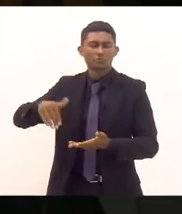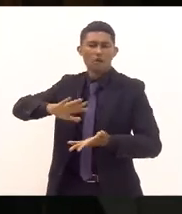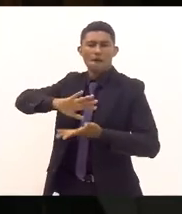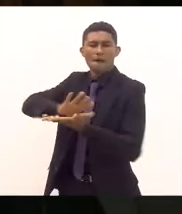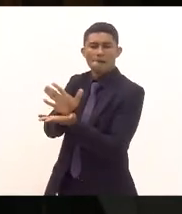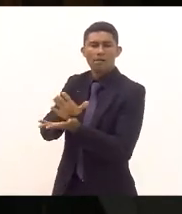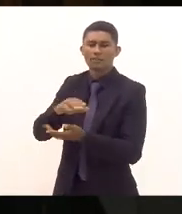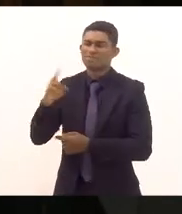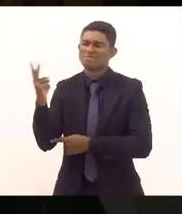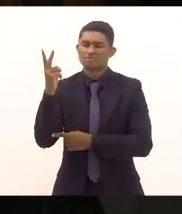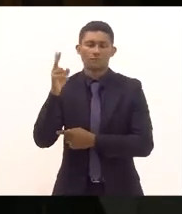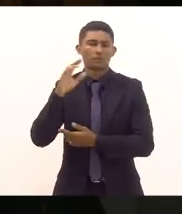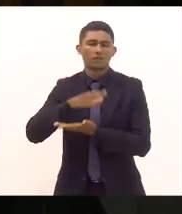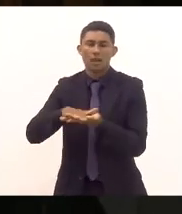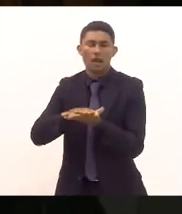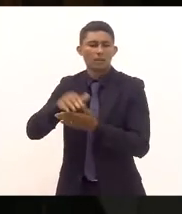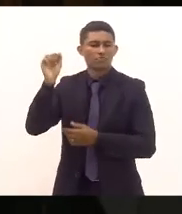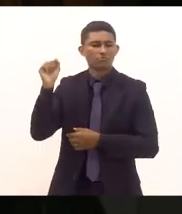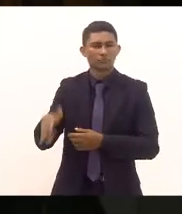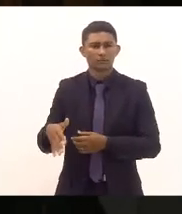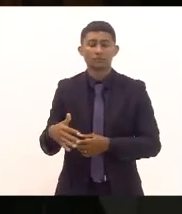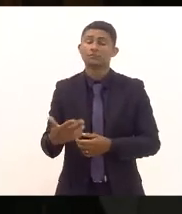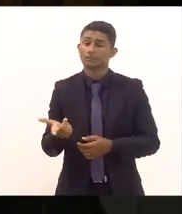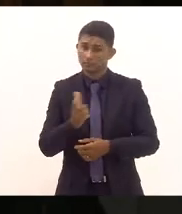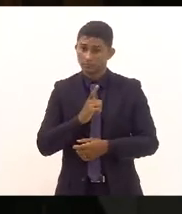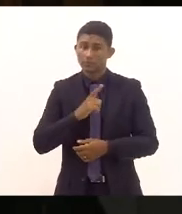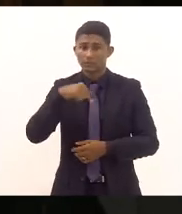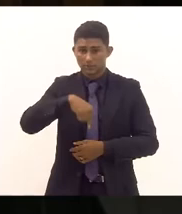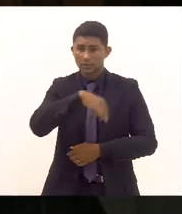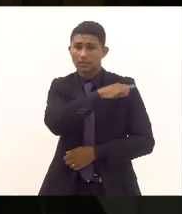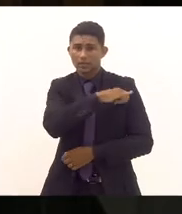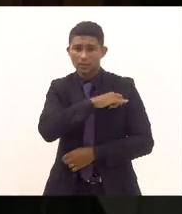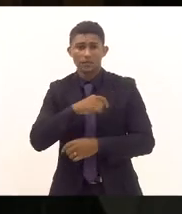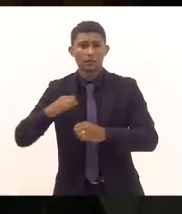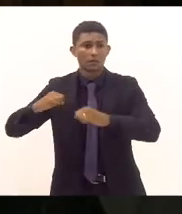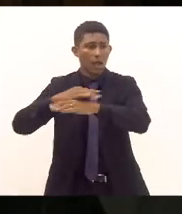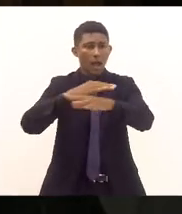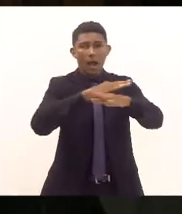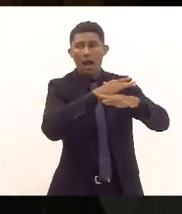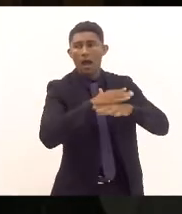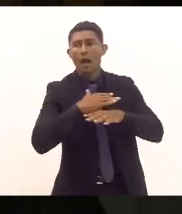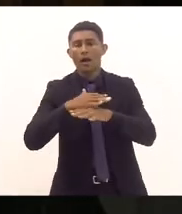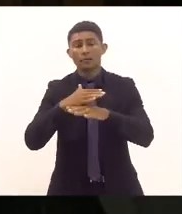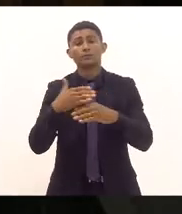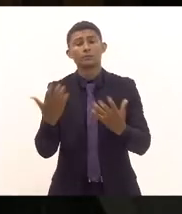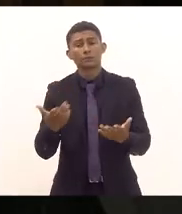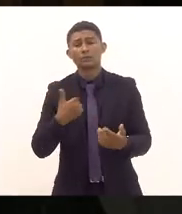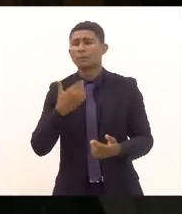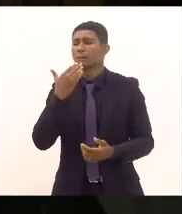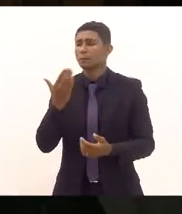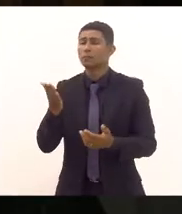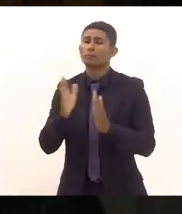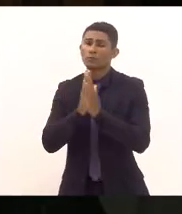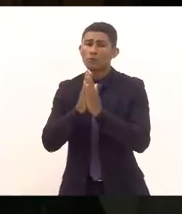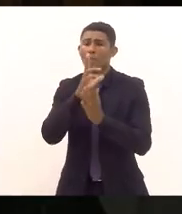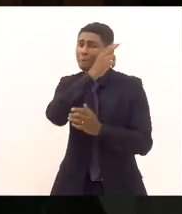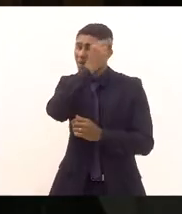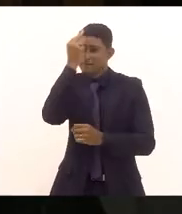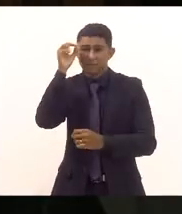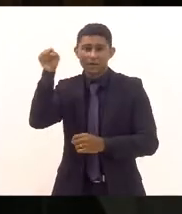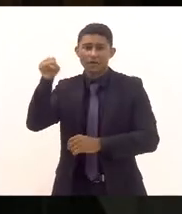falta de valorização como tem acontecido em muitos lugares do Estado do Rio de Janeiro então fica o nosso apelo ao prefeito de Campos